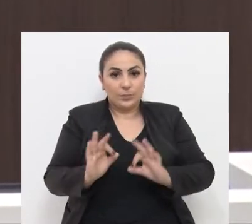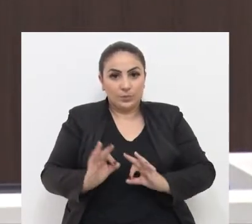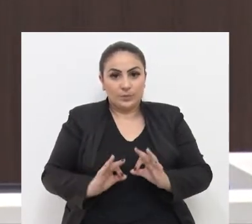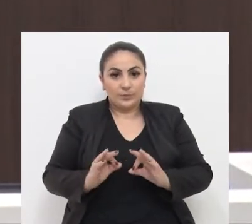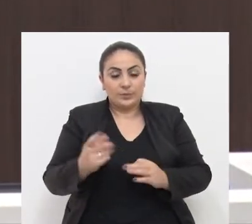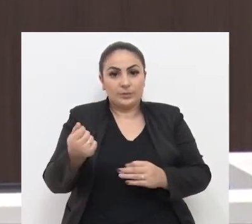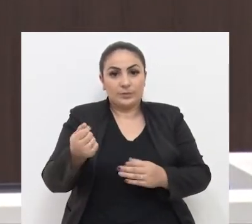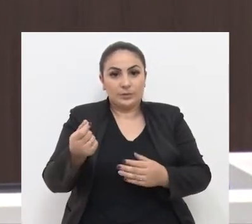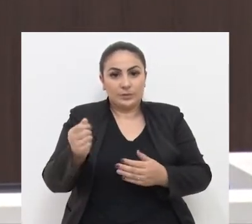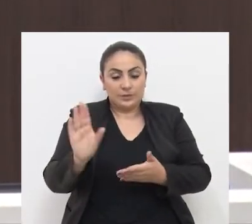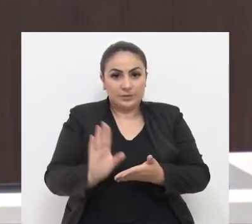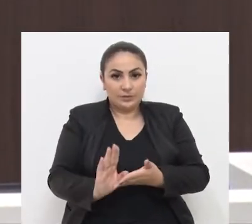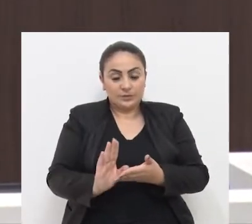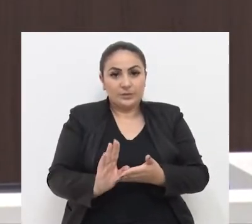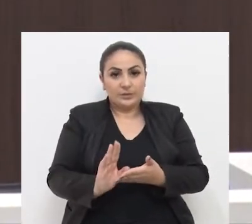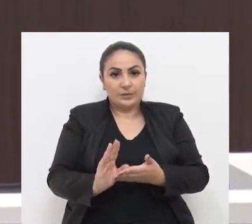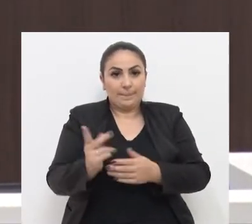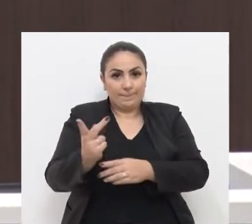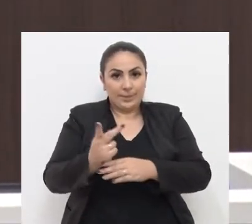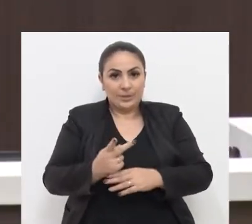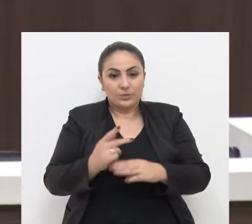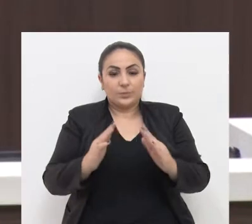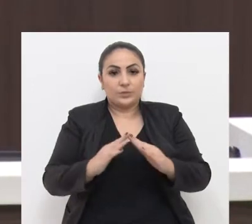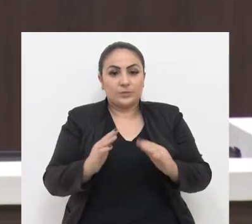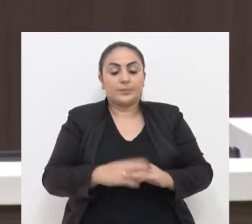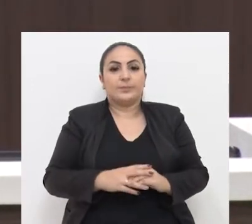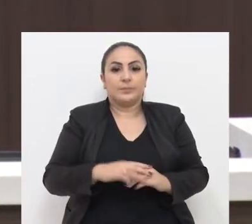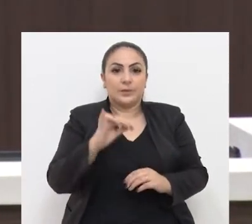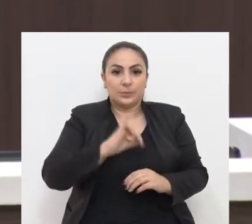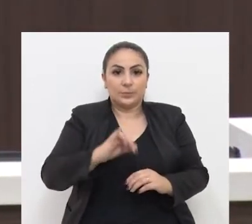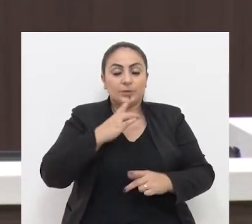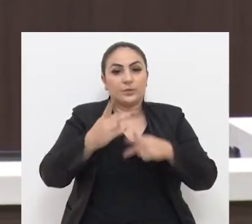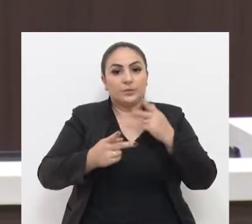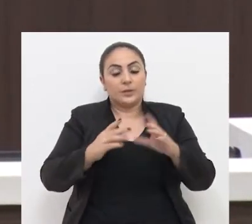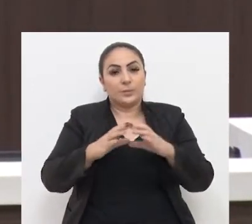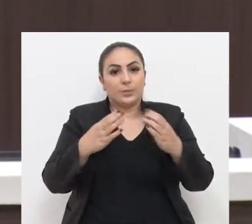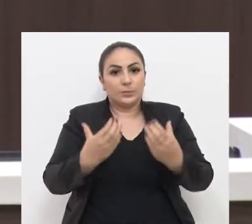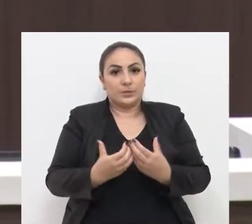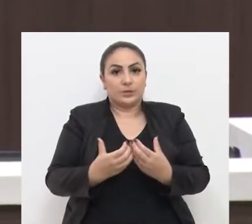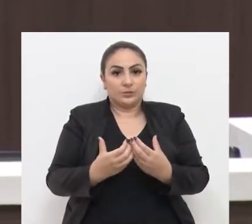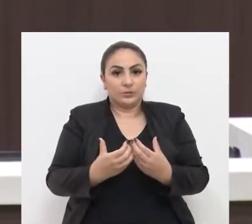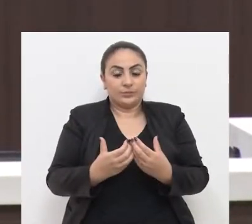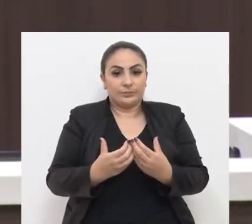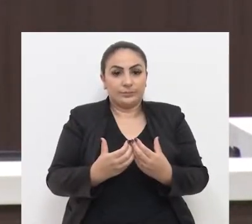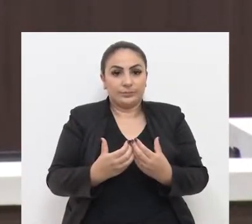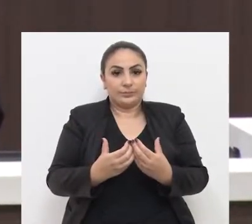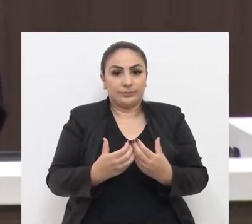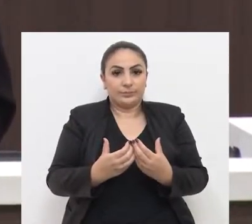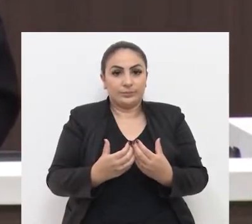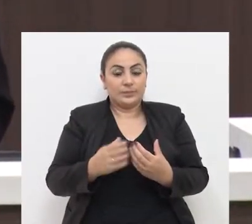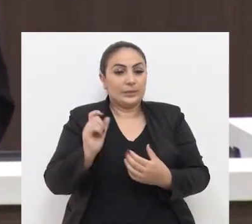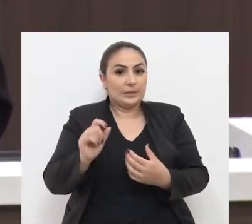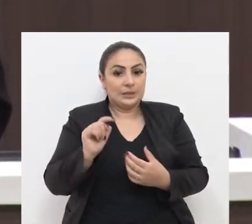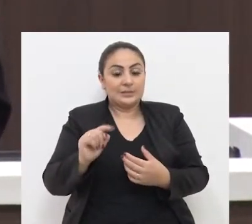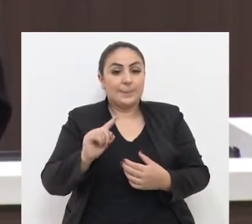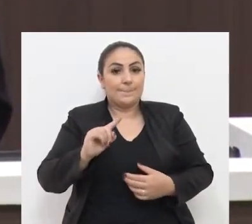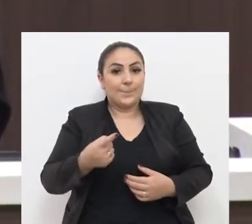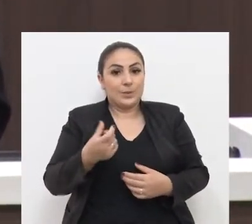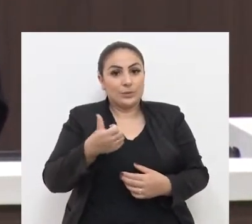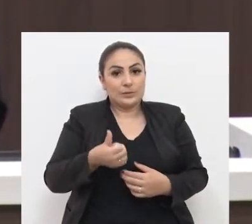programas de financiamentos habitacionais. É importante dizer para a comunidade que